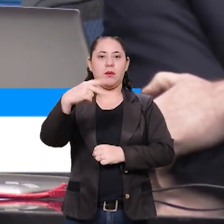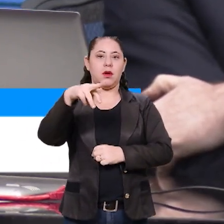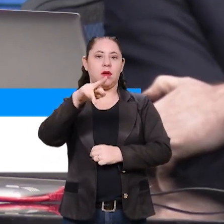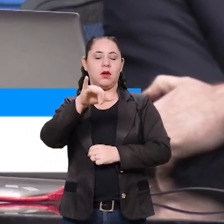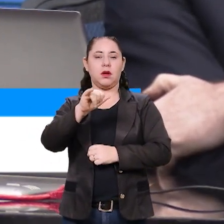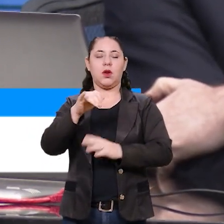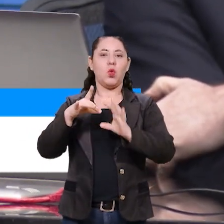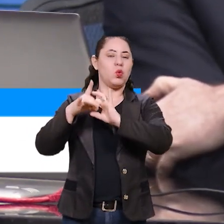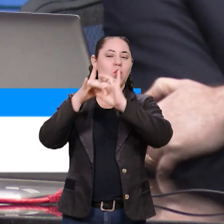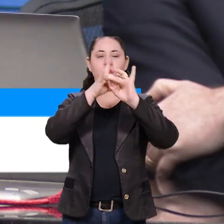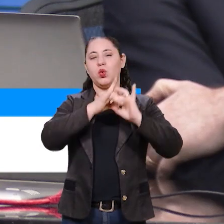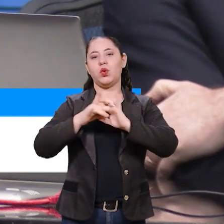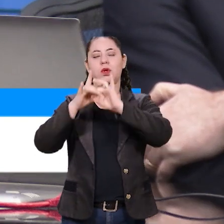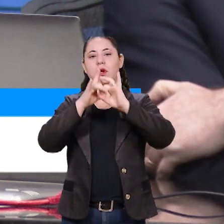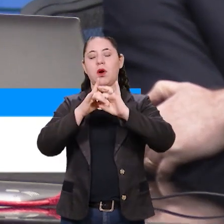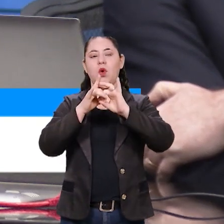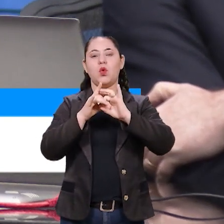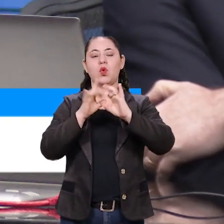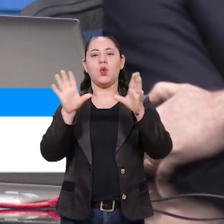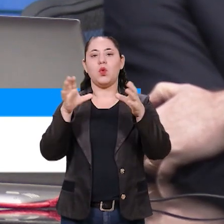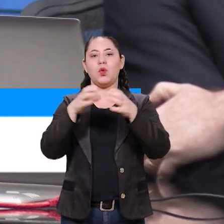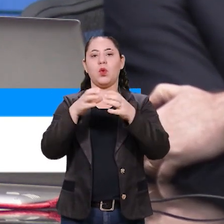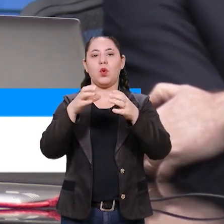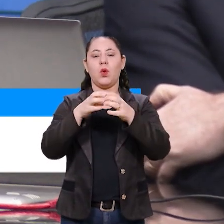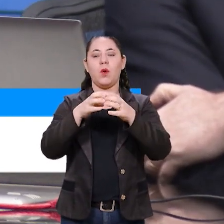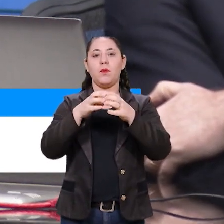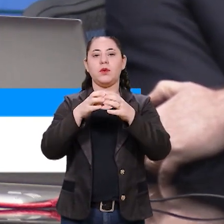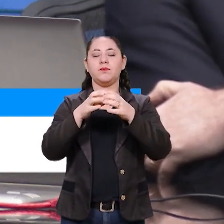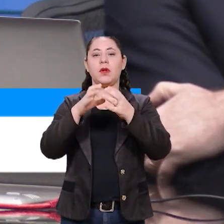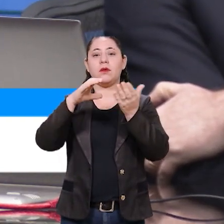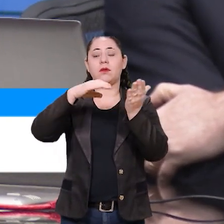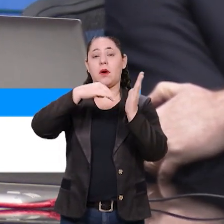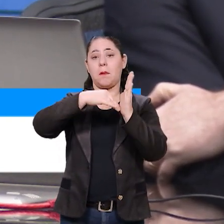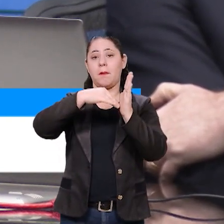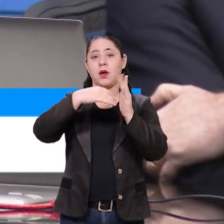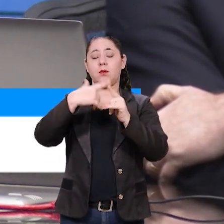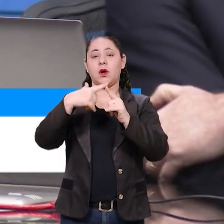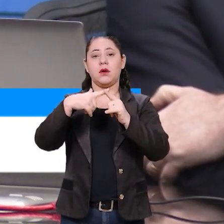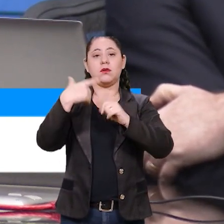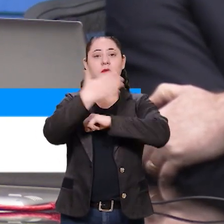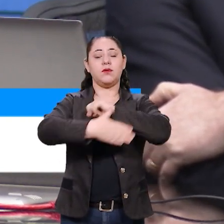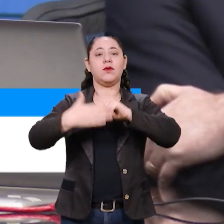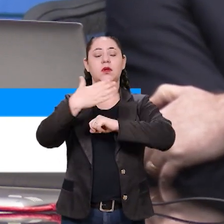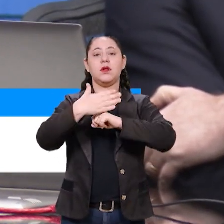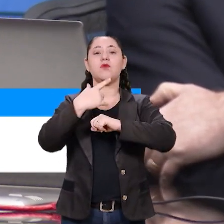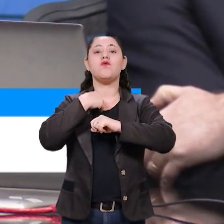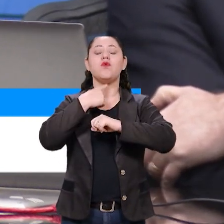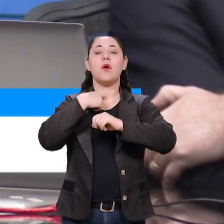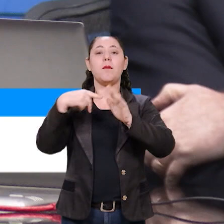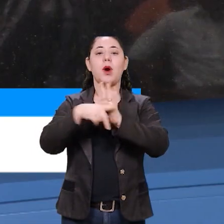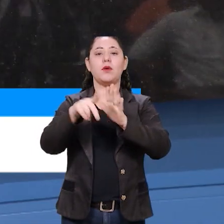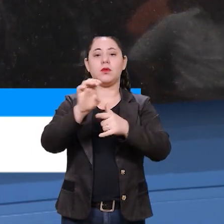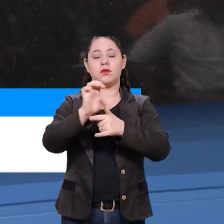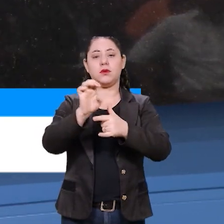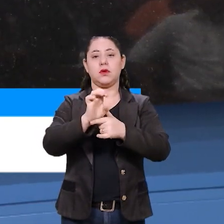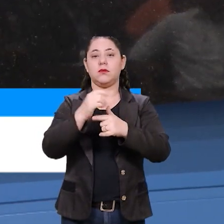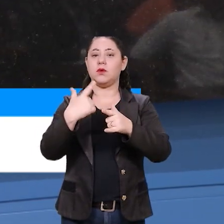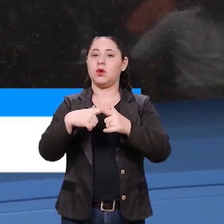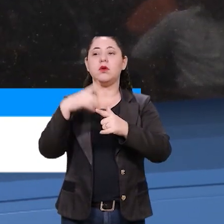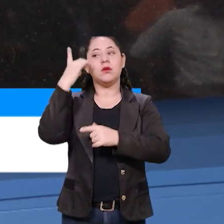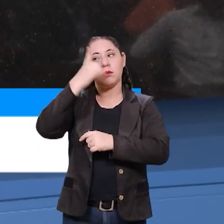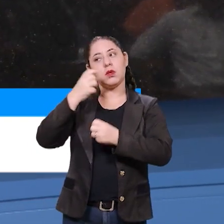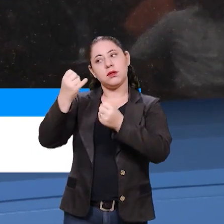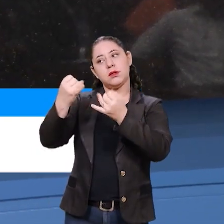Pereira defende a união da bancada estadual na Câmara para proteger os interesses de Mato Grosso do Sul nesse debate, que, segundo